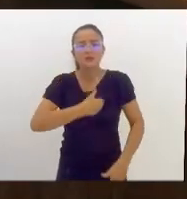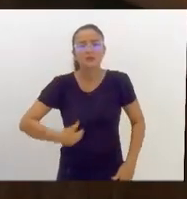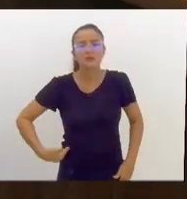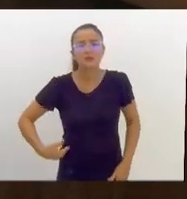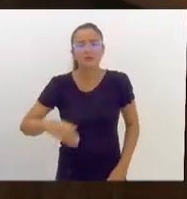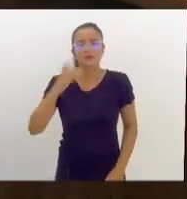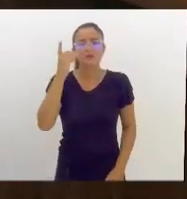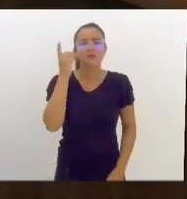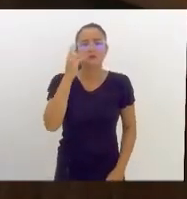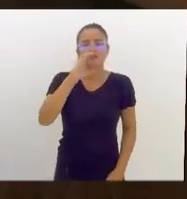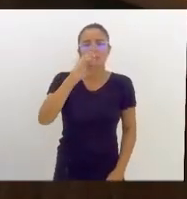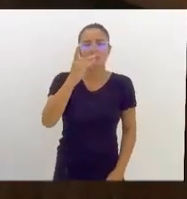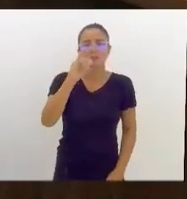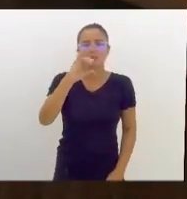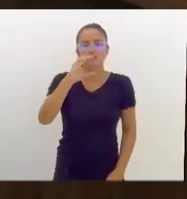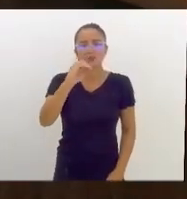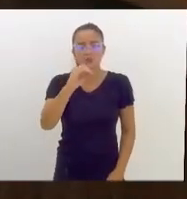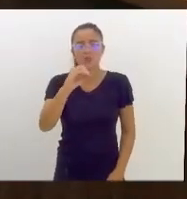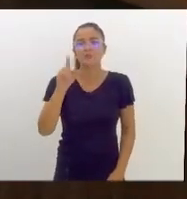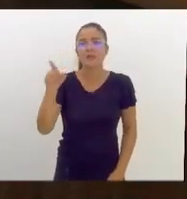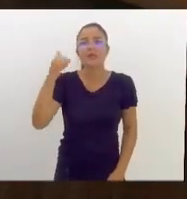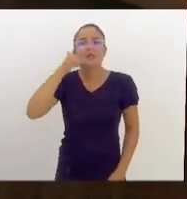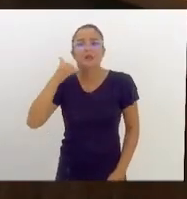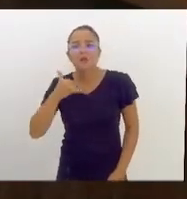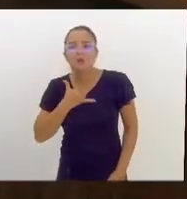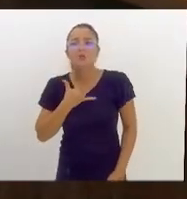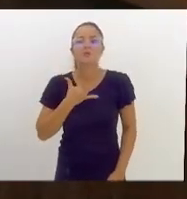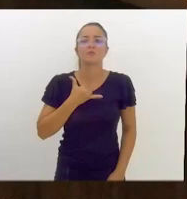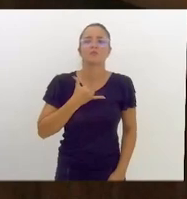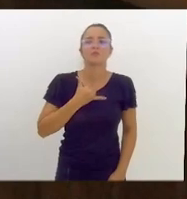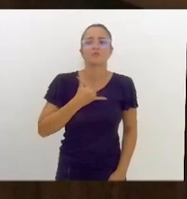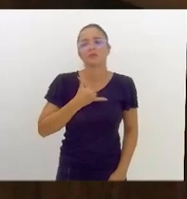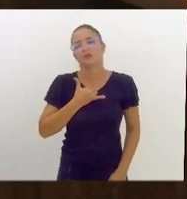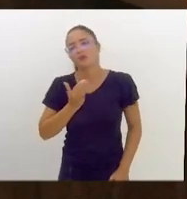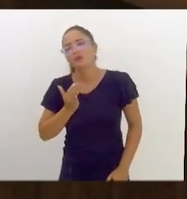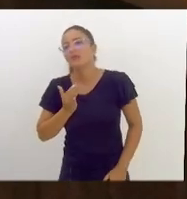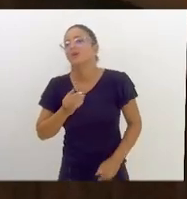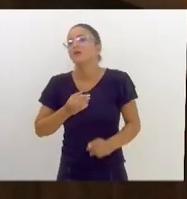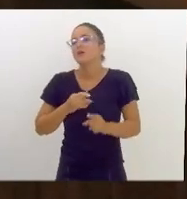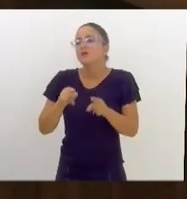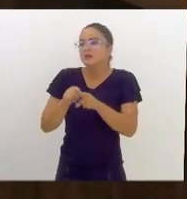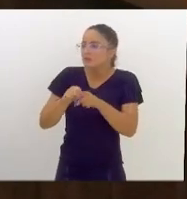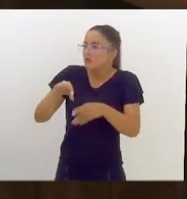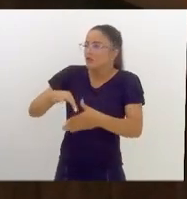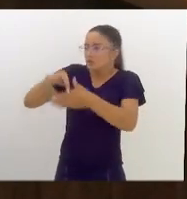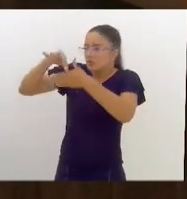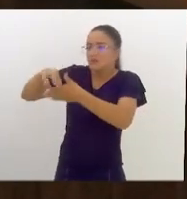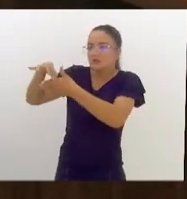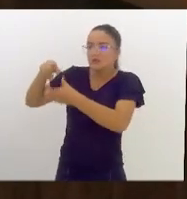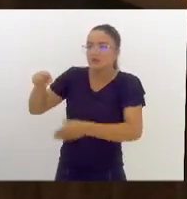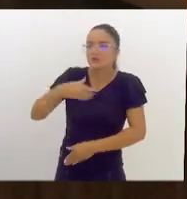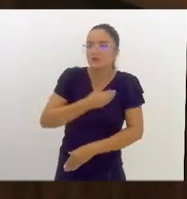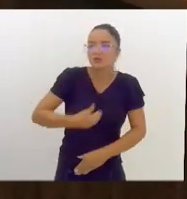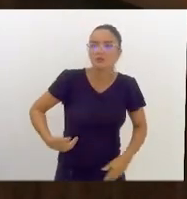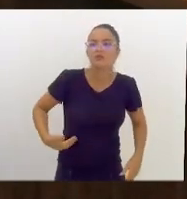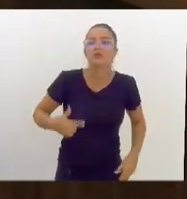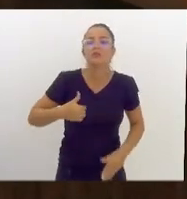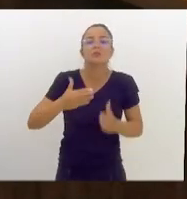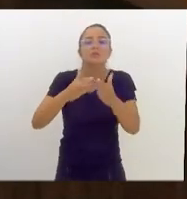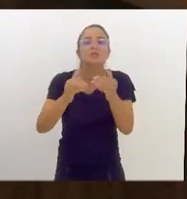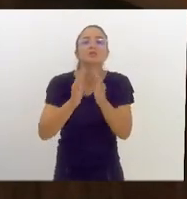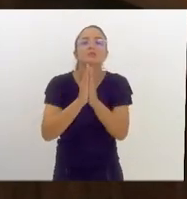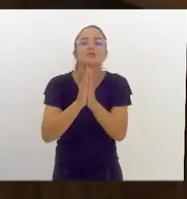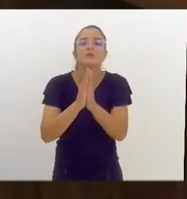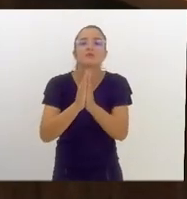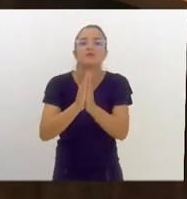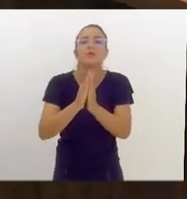Chico Machado, me ligou e, de comum acordo com a liderança do governo, eu estou pedindo a retirada do